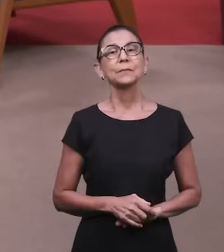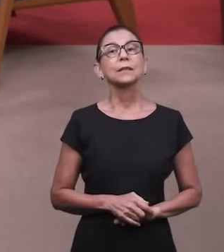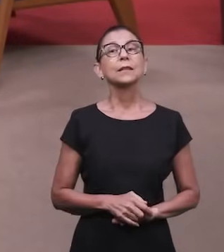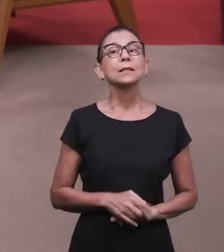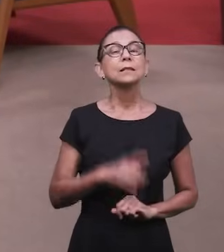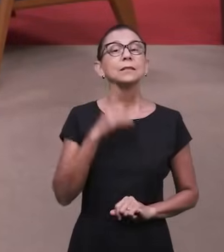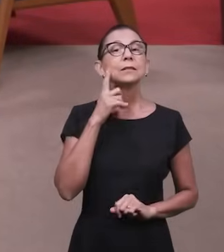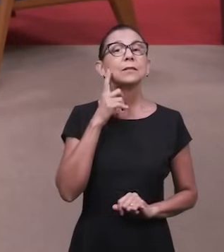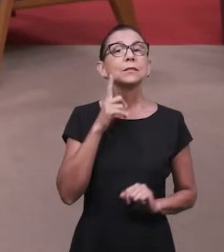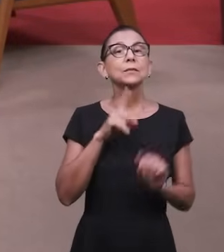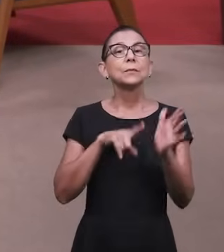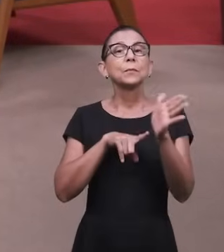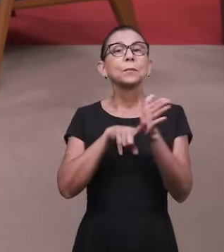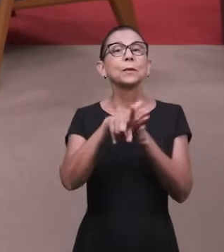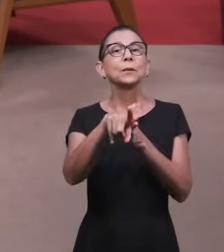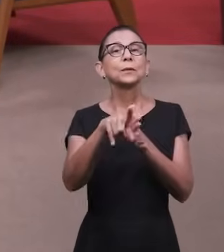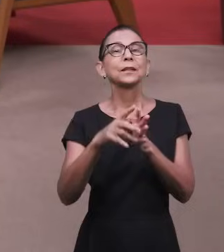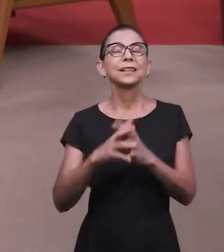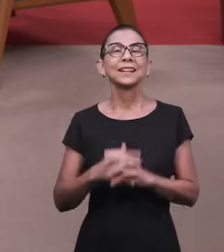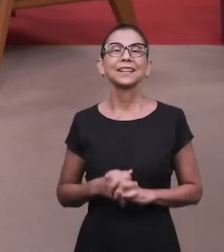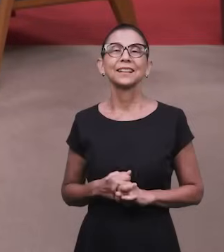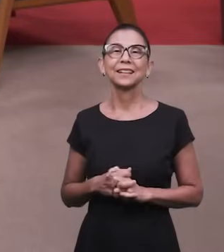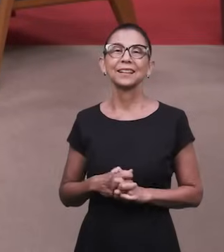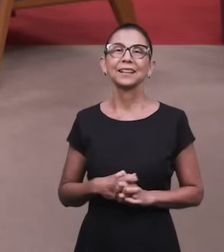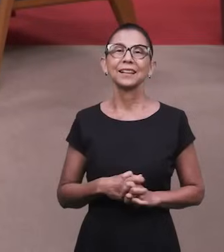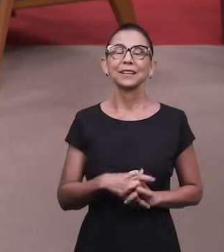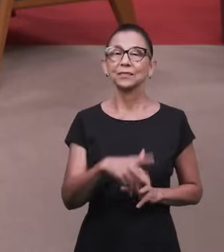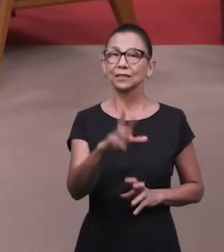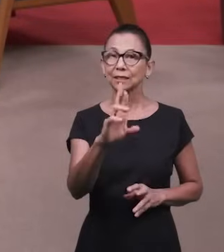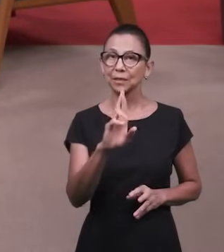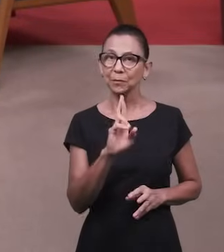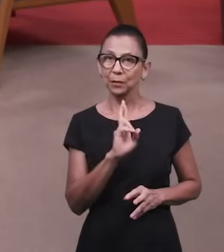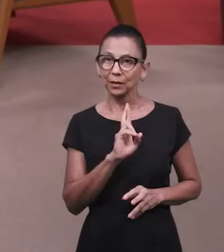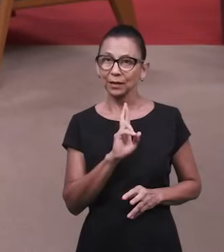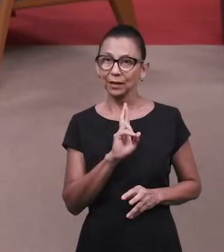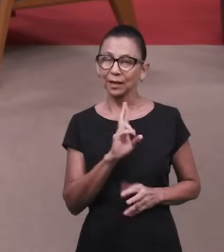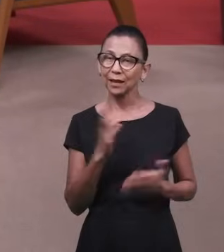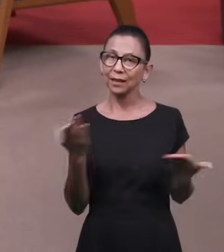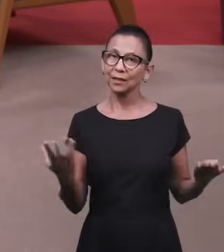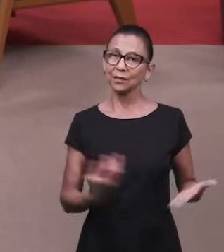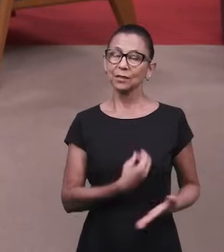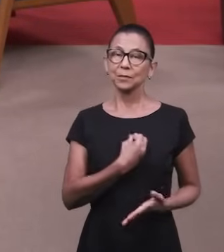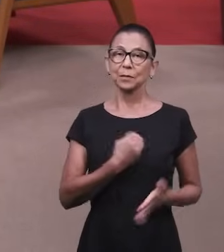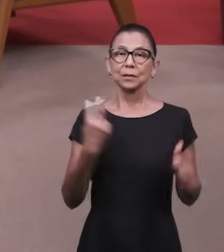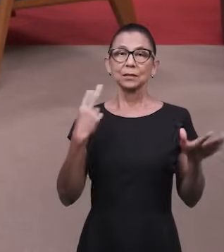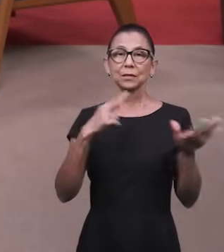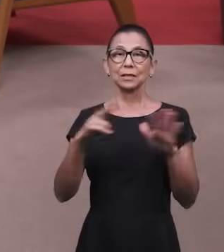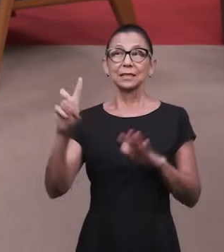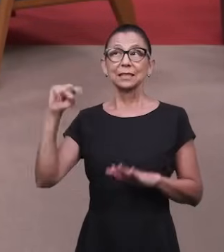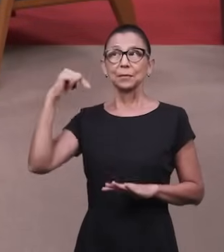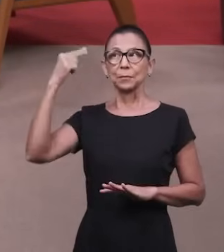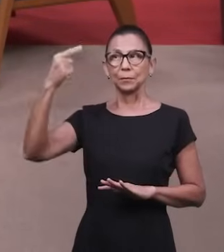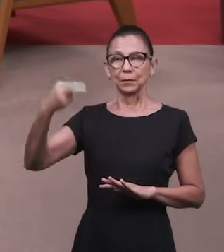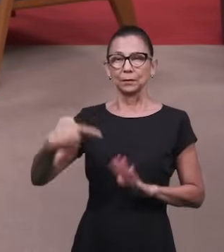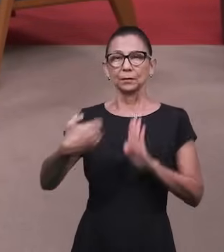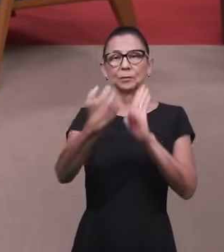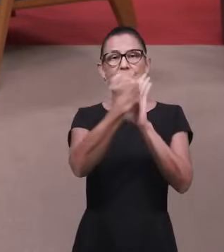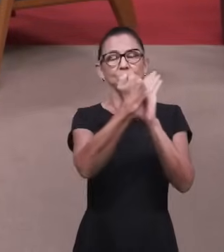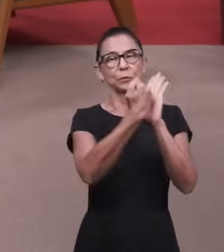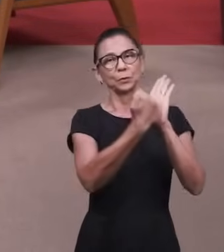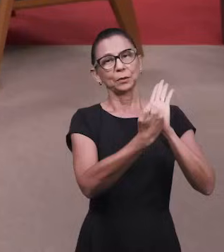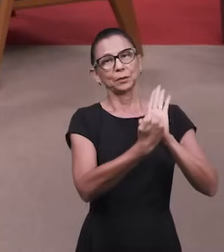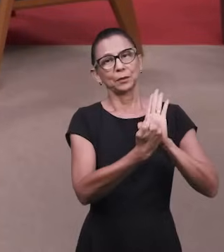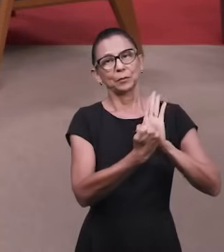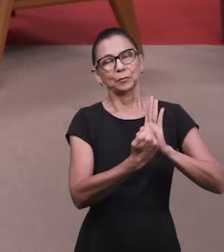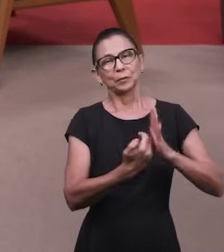ao responder essa pergunta, você participa do programa da semana que vem e nos ajuda a fazer o programa da semana que vem, porque ali está